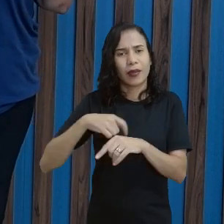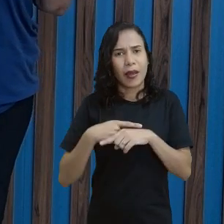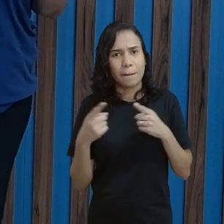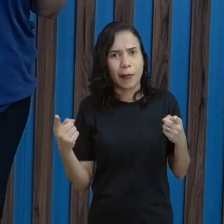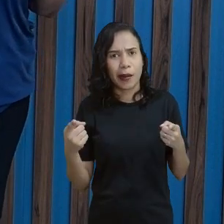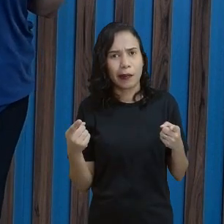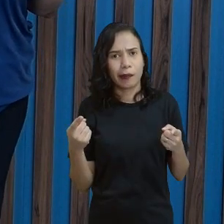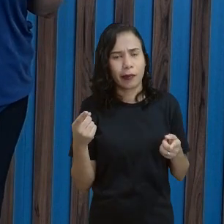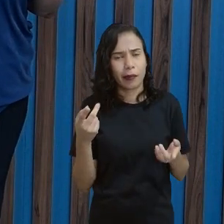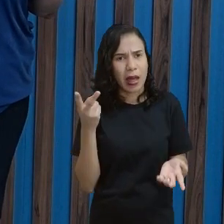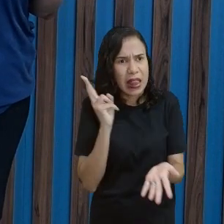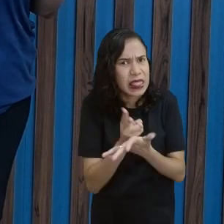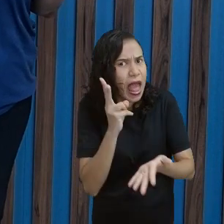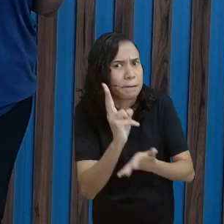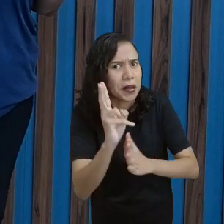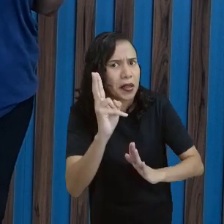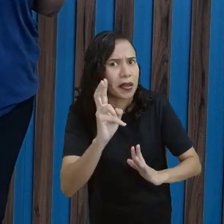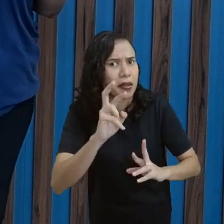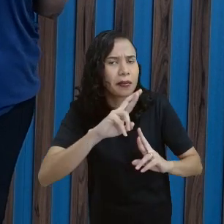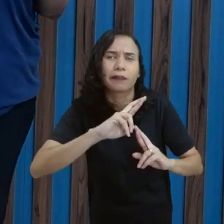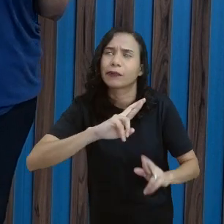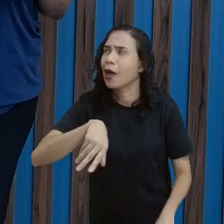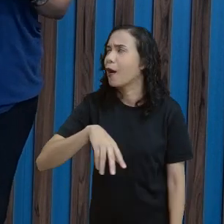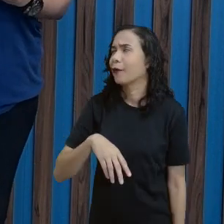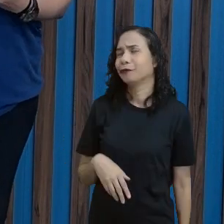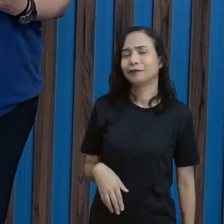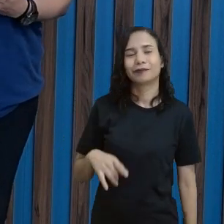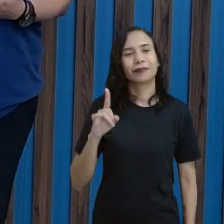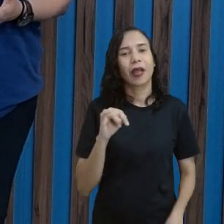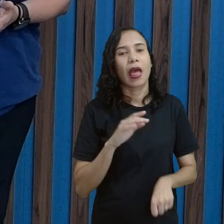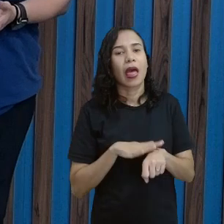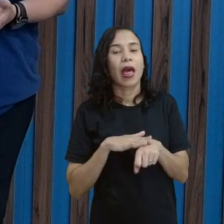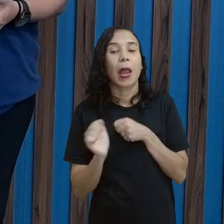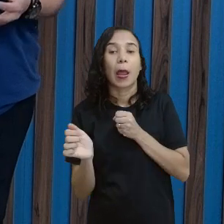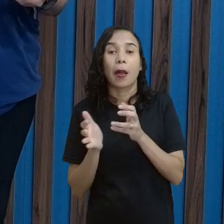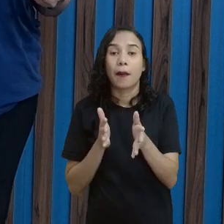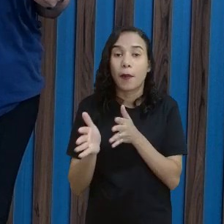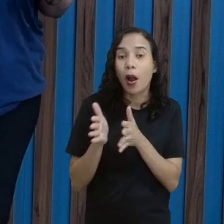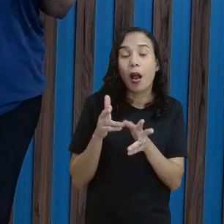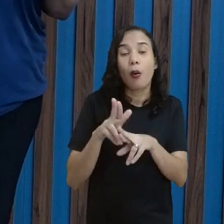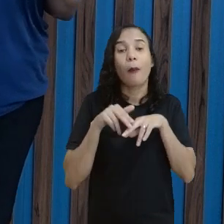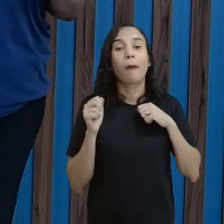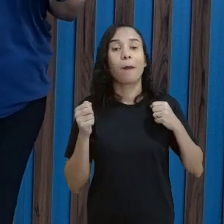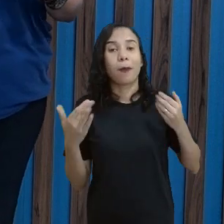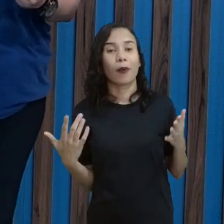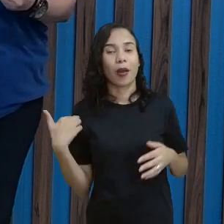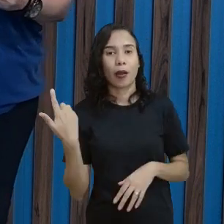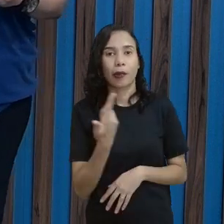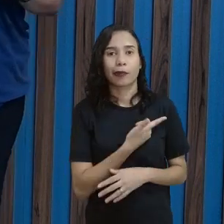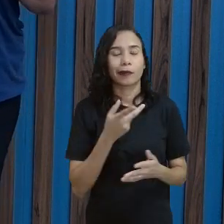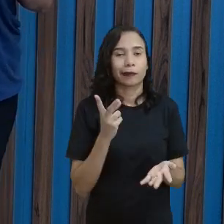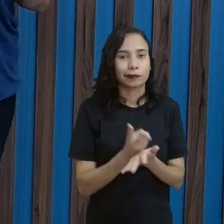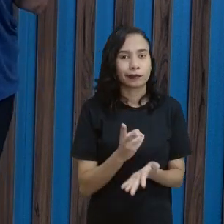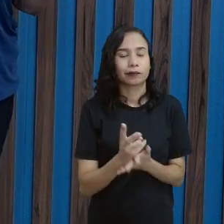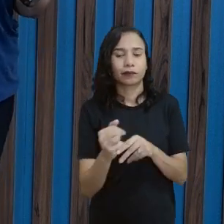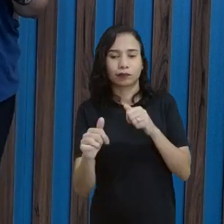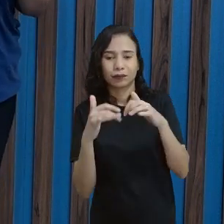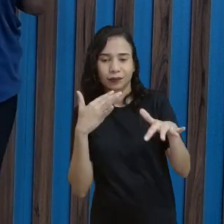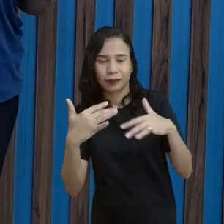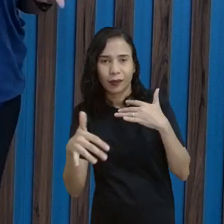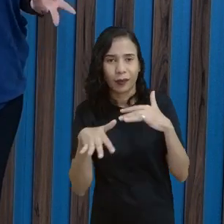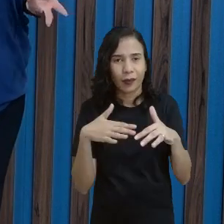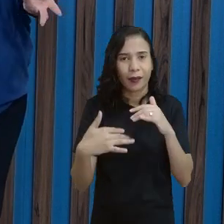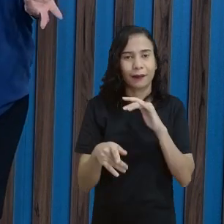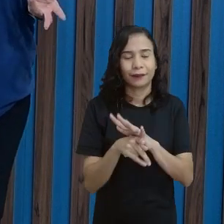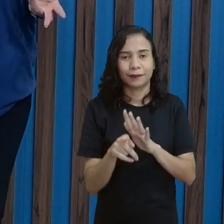ficar magnetizado para sempre, prof? Não. É uma coisa temporária. Por quê? Porque a gente mexe ali com as partículas